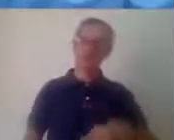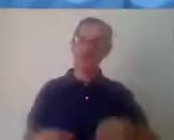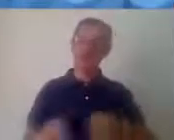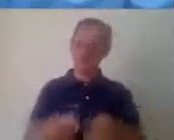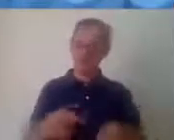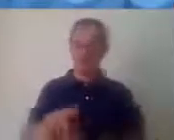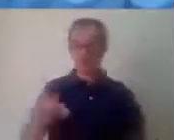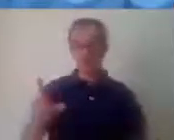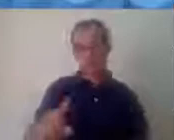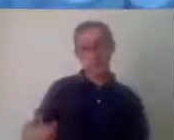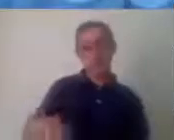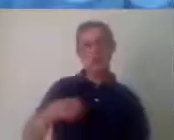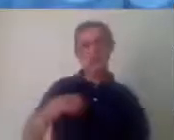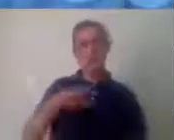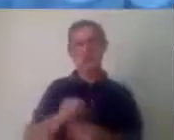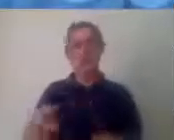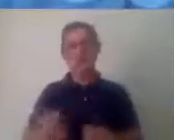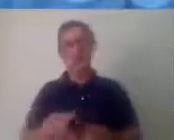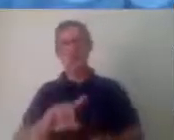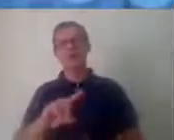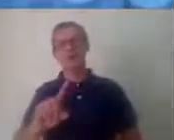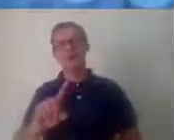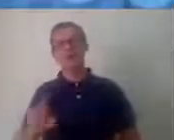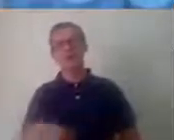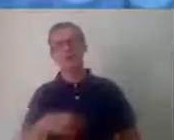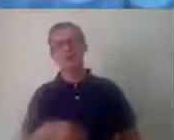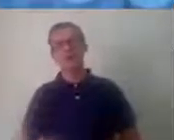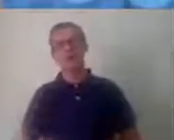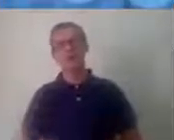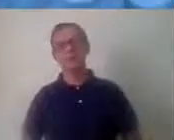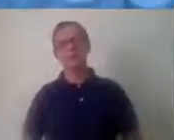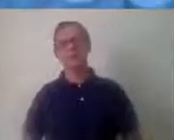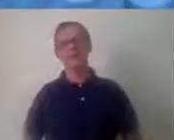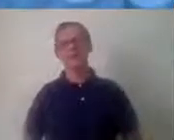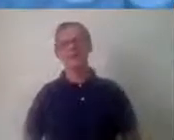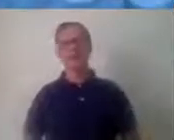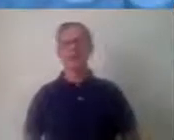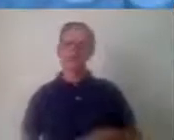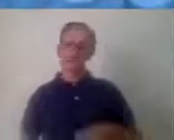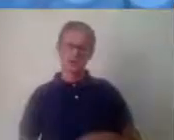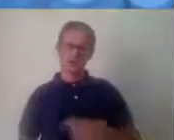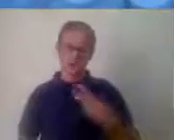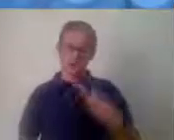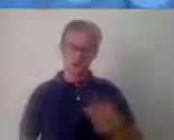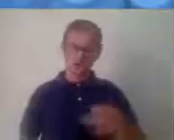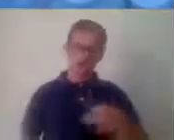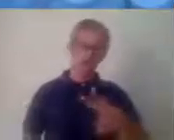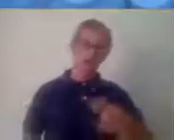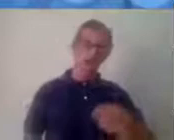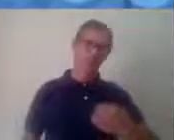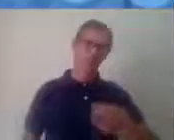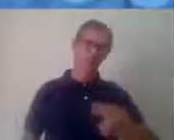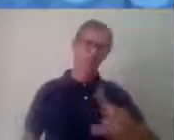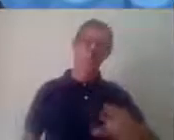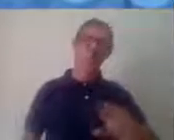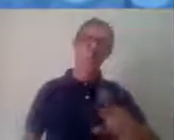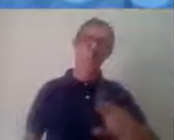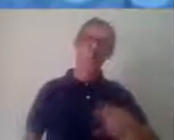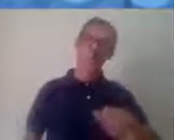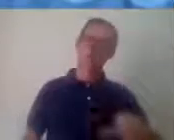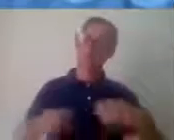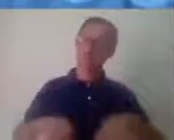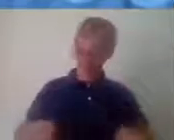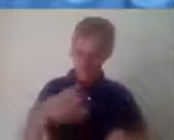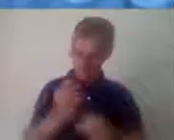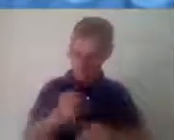professora. Tem como eu calcular também a integral de duas variáveis reais? Tem como você calcular. E aí a gente precisa